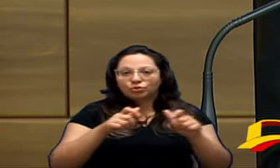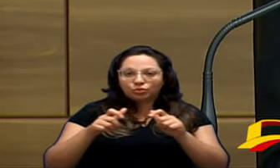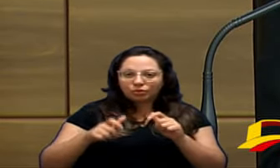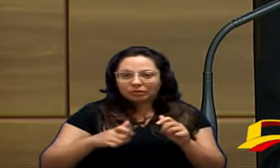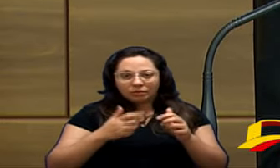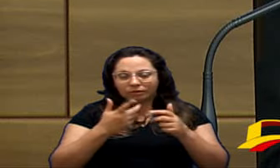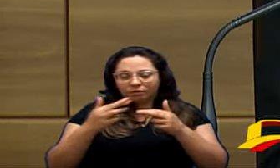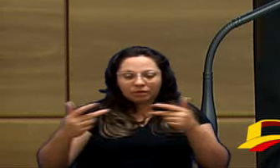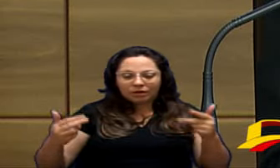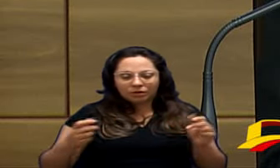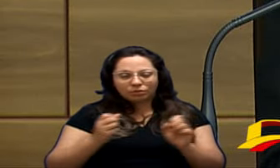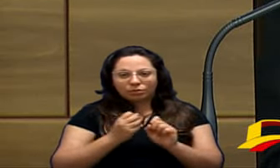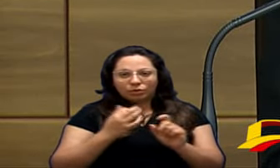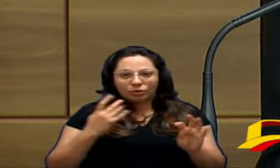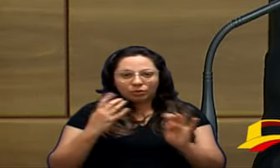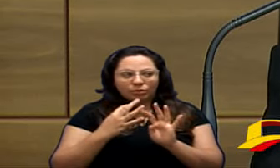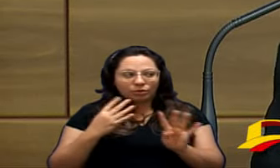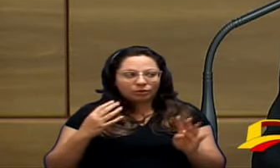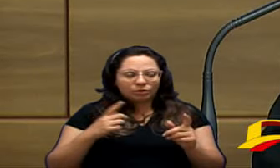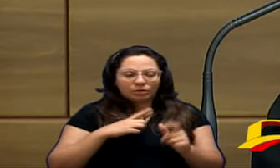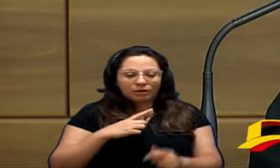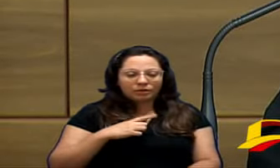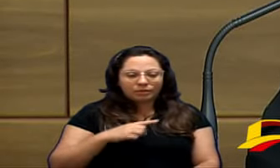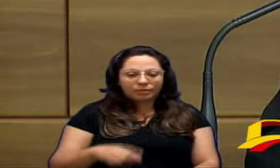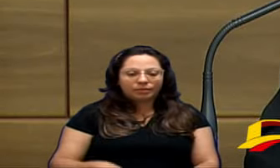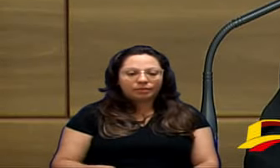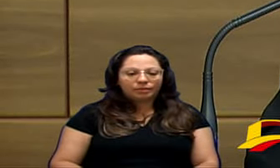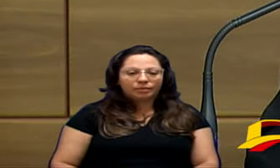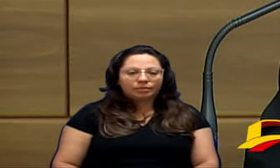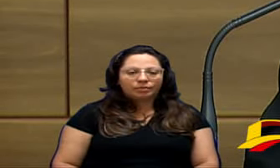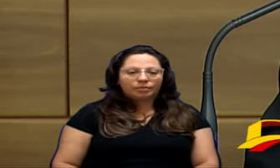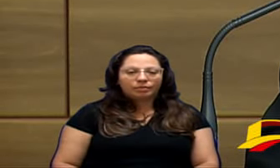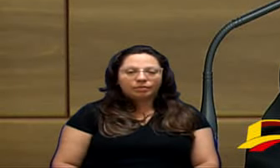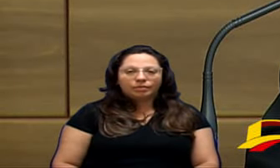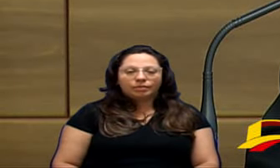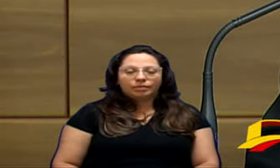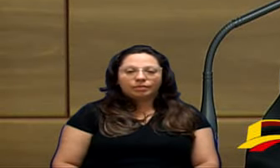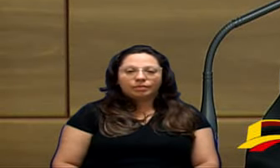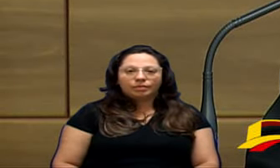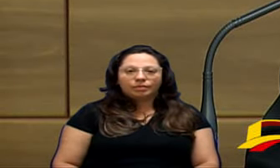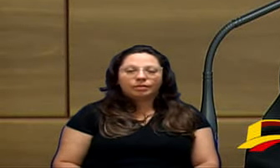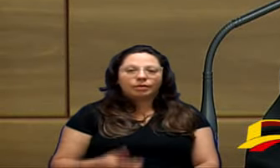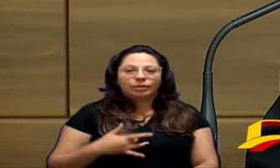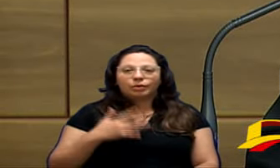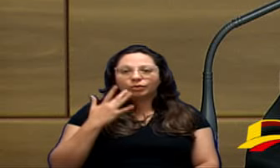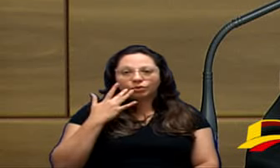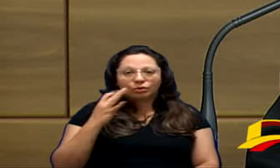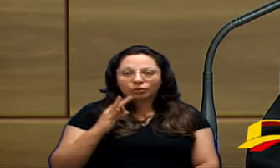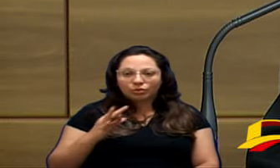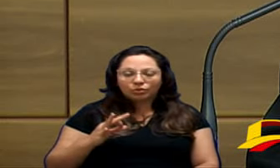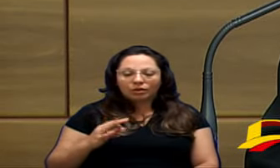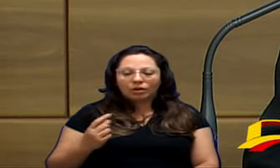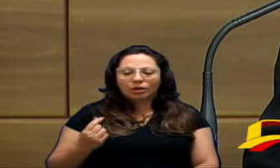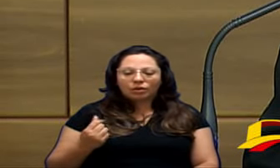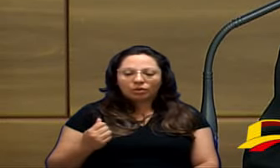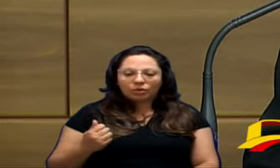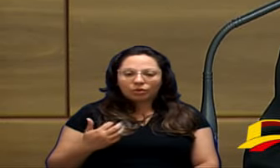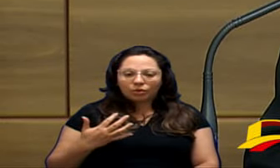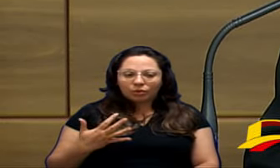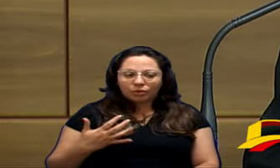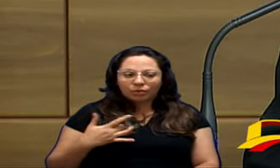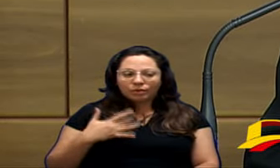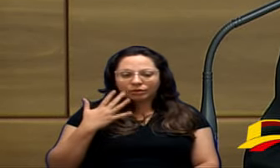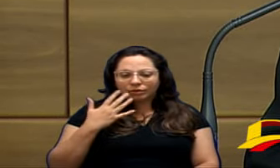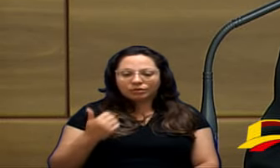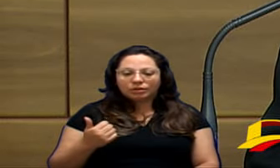o apoio eh eu não sei dizer assim de cabeça os valores ou seja as unidades mas estão compreendidas